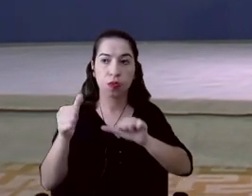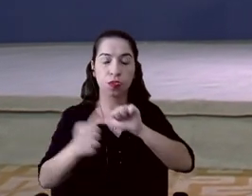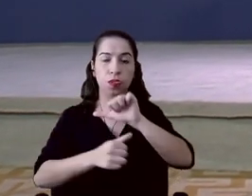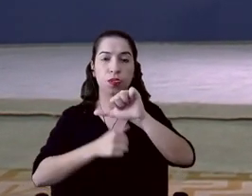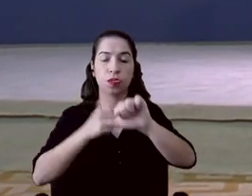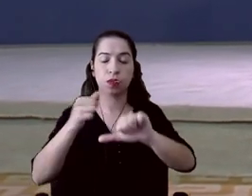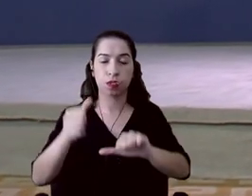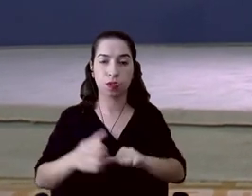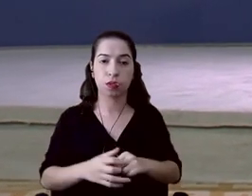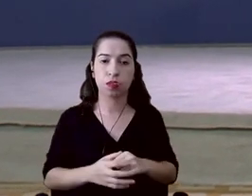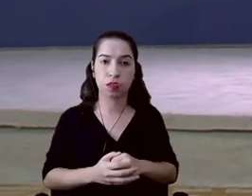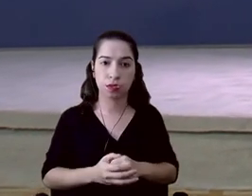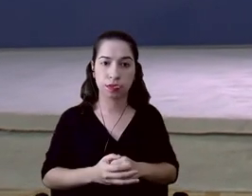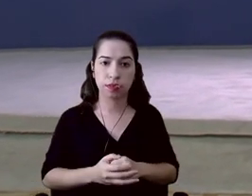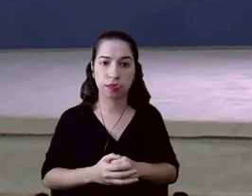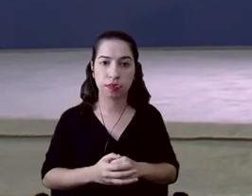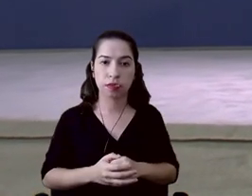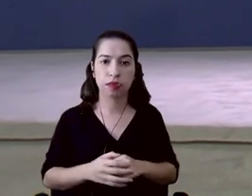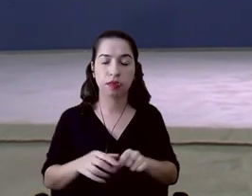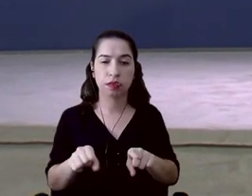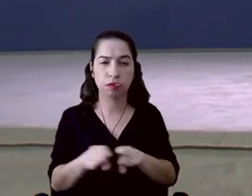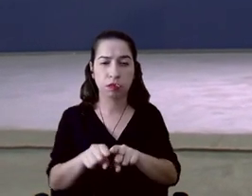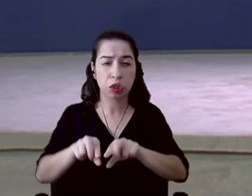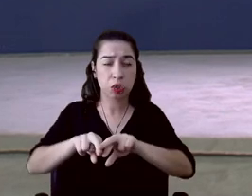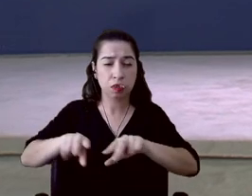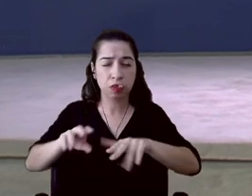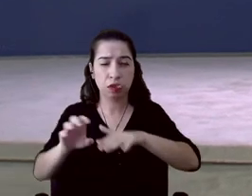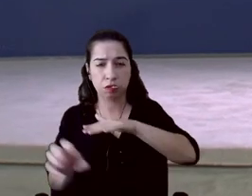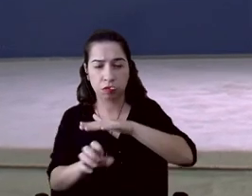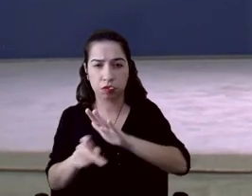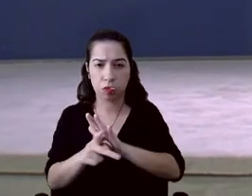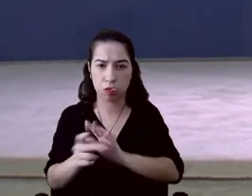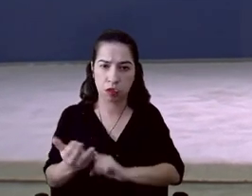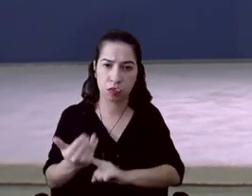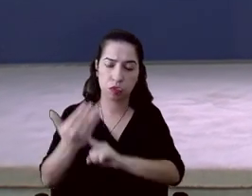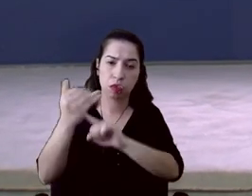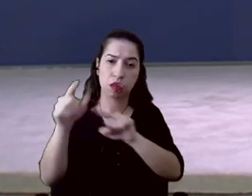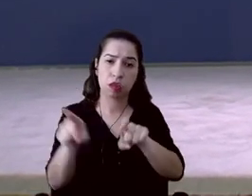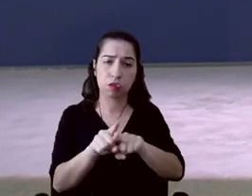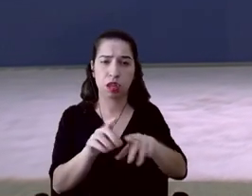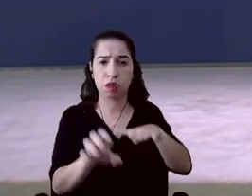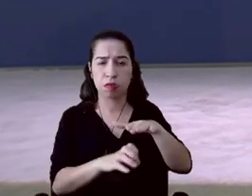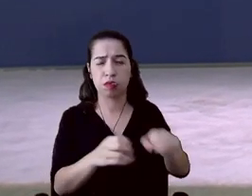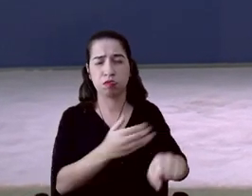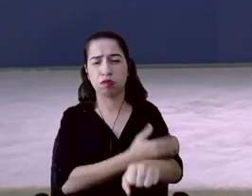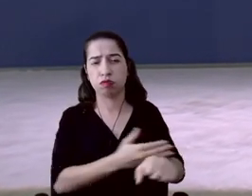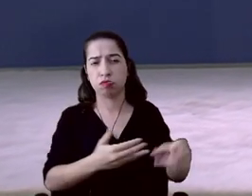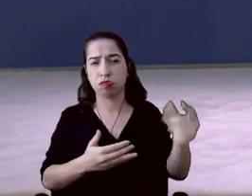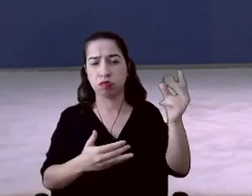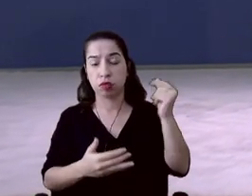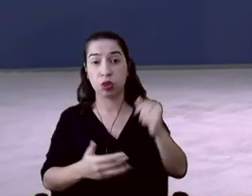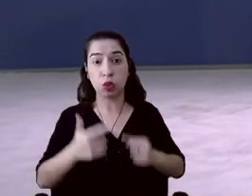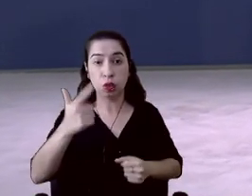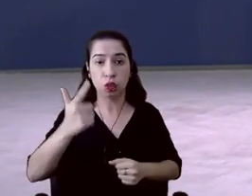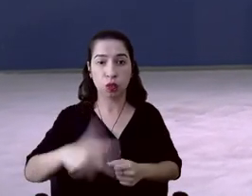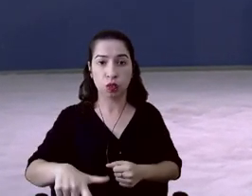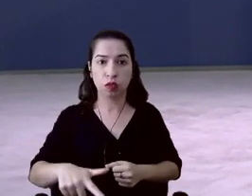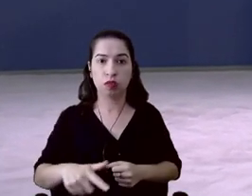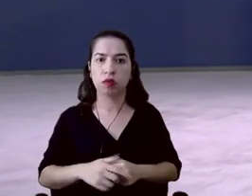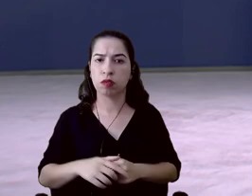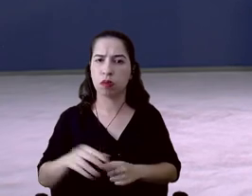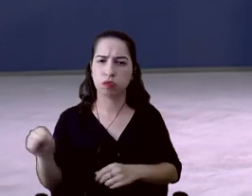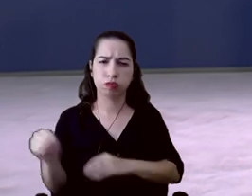entre as queoaps startups empresas tecnologia e empresas um pouco mais tradicional o jogo voltou né houve uma migração Grande